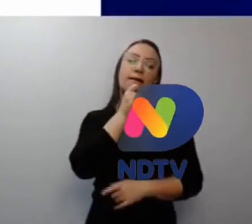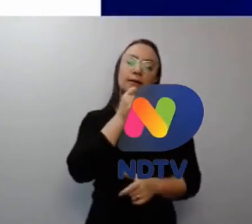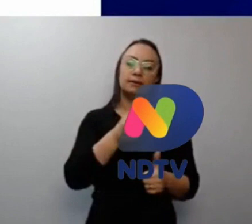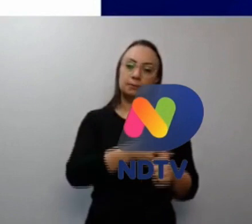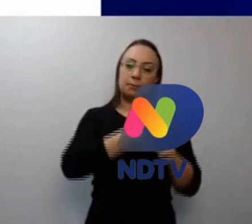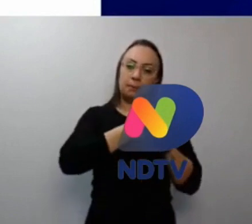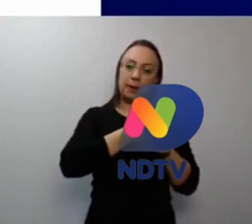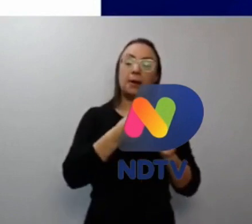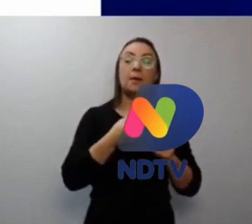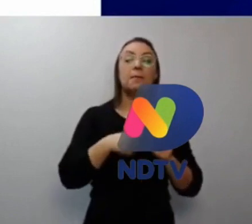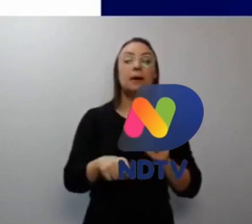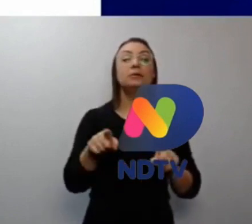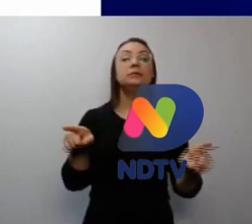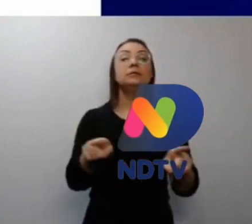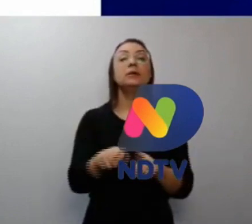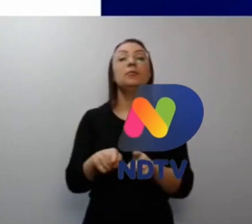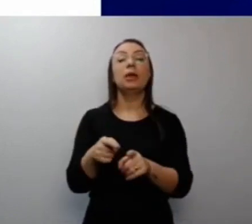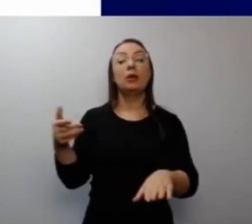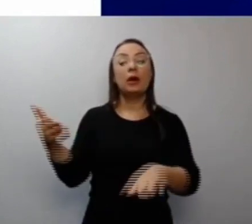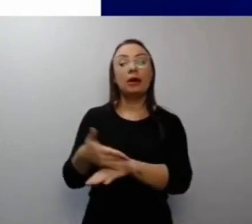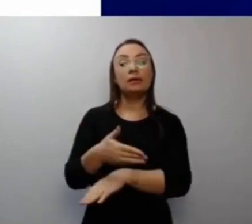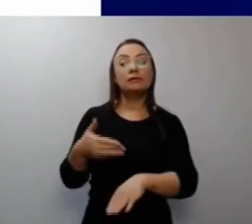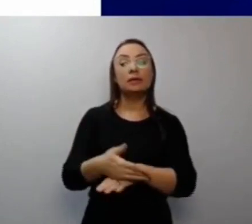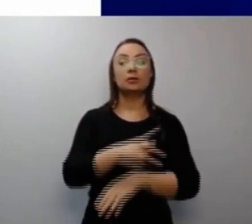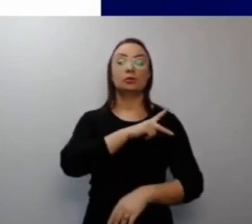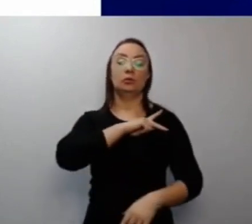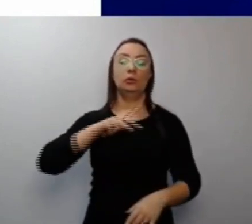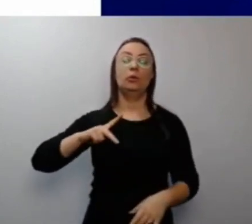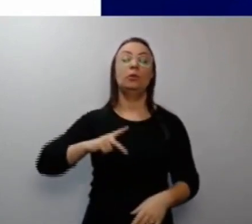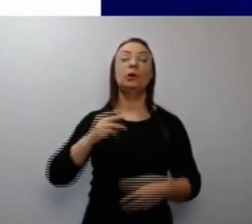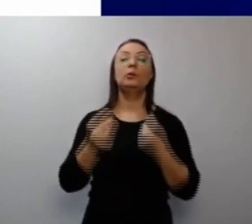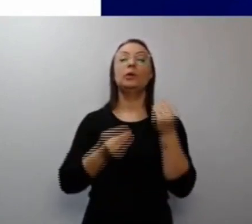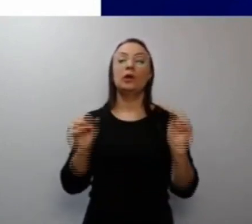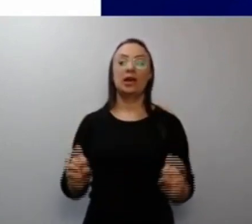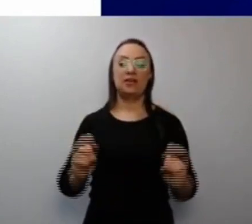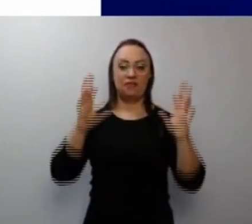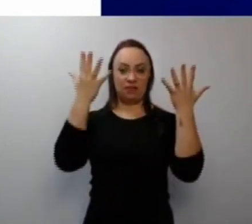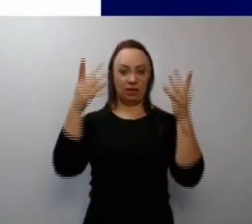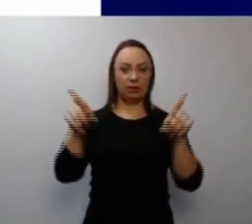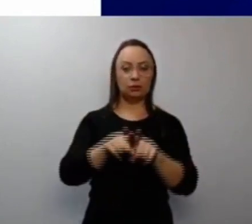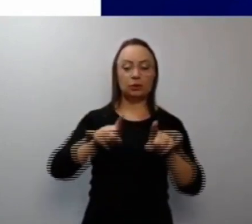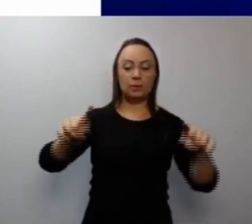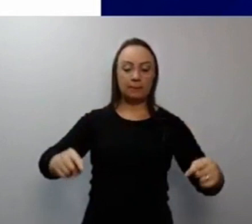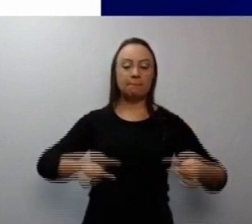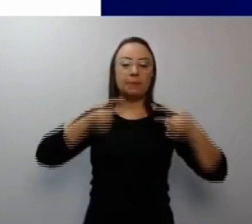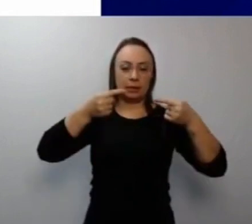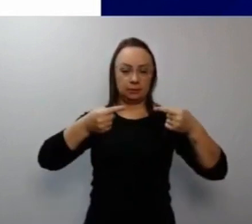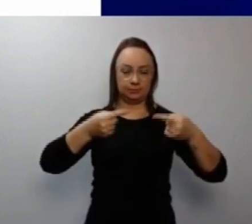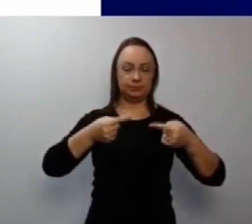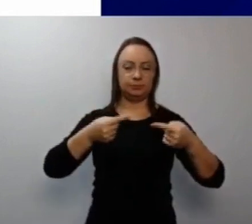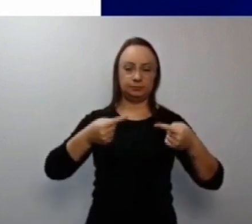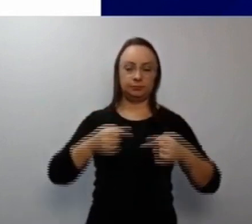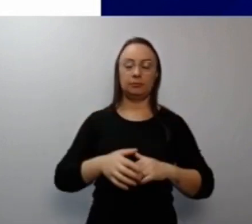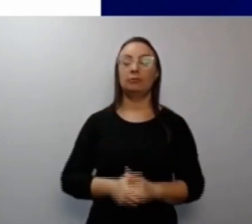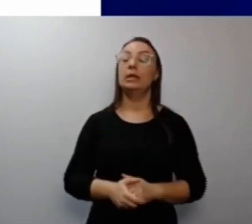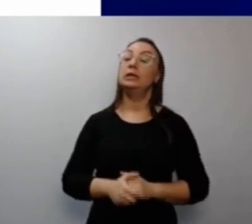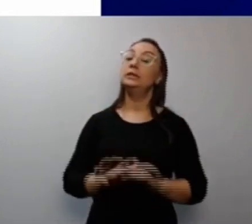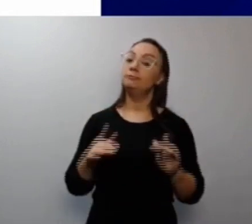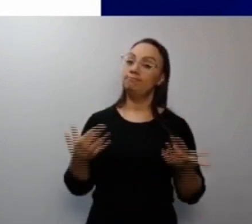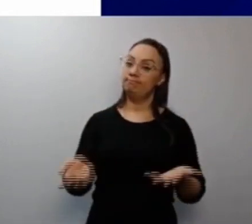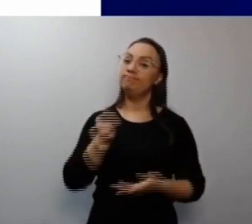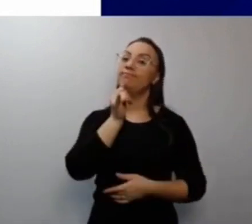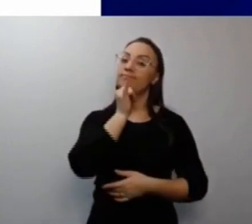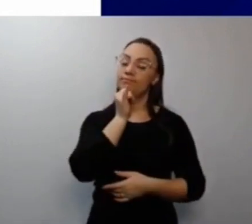como o acesso público a eventos e competições da iniciativa privada. Então, restringe-se aqui as